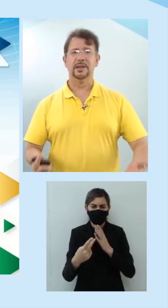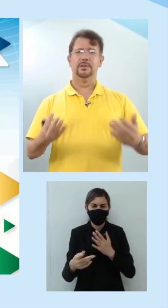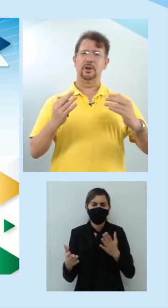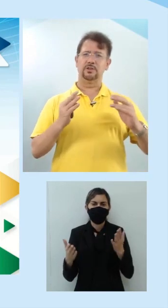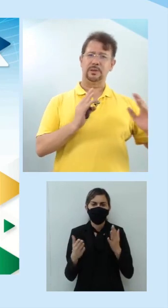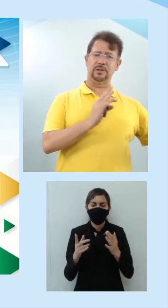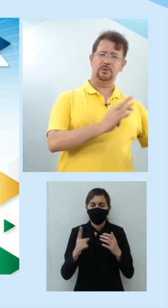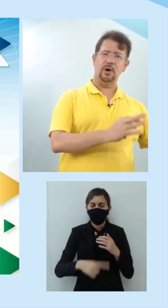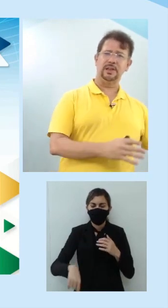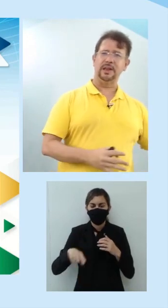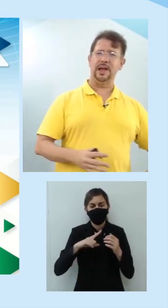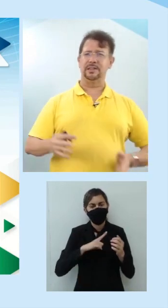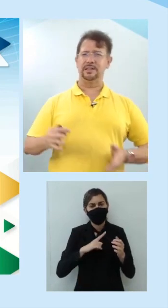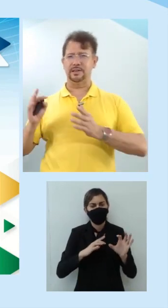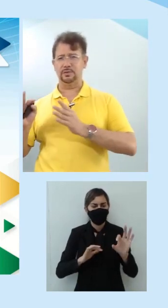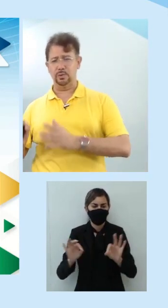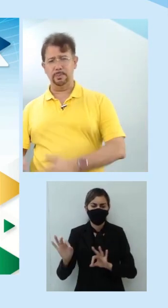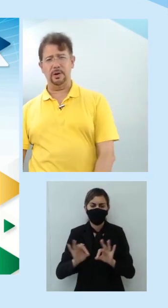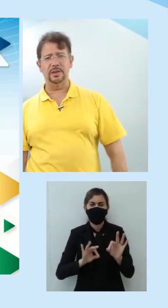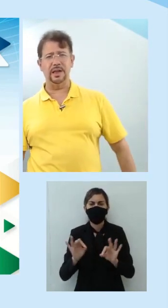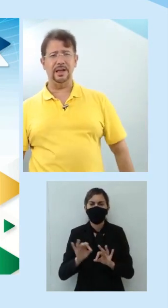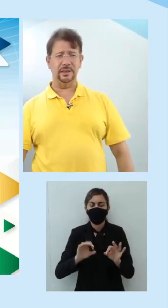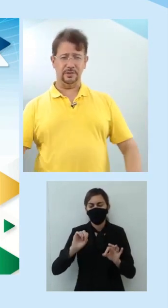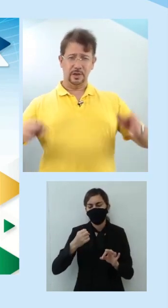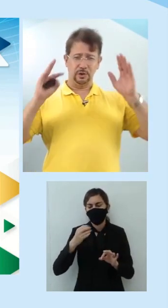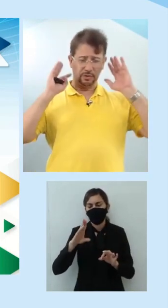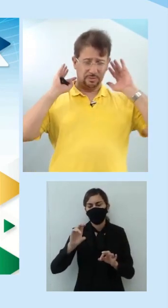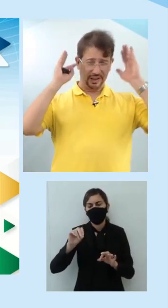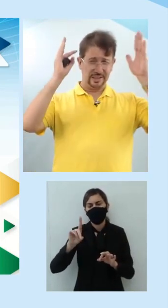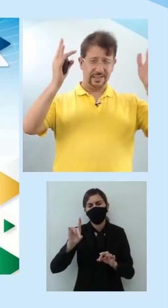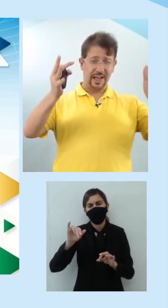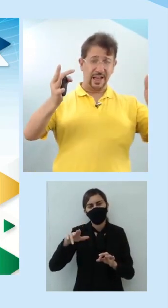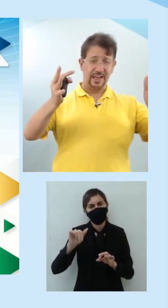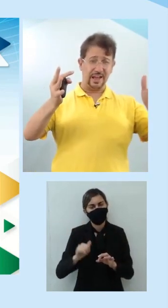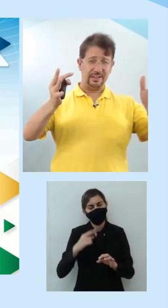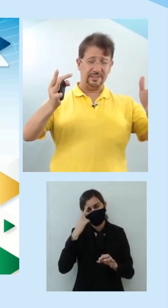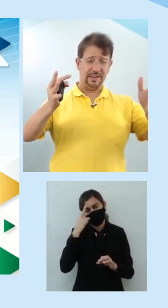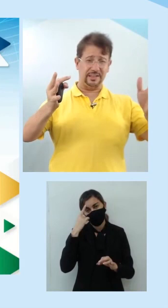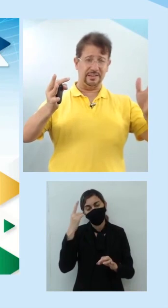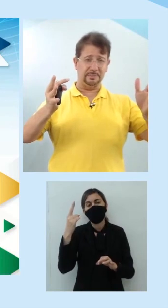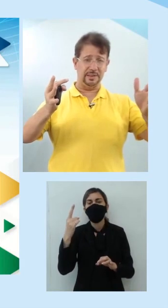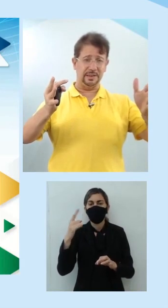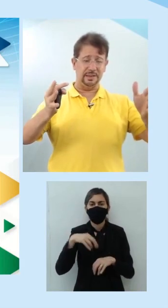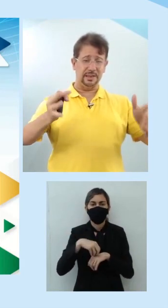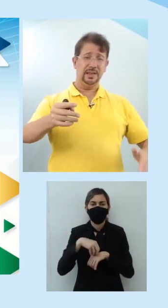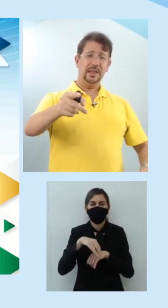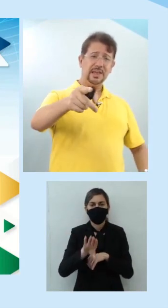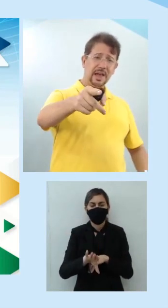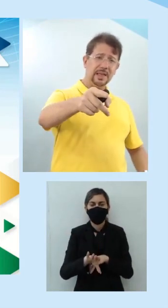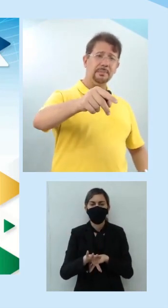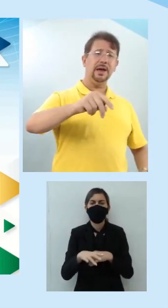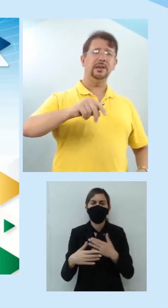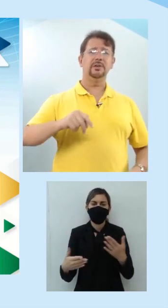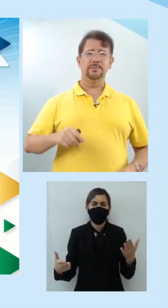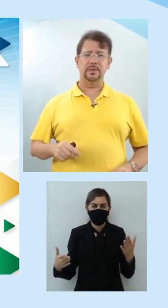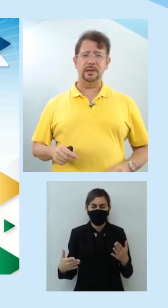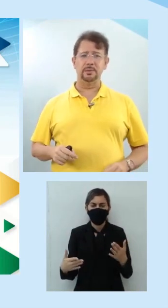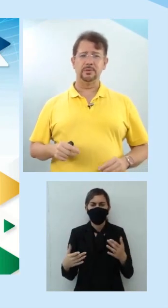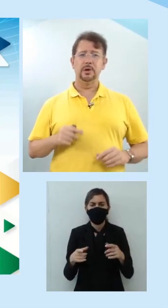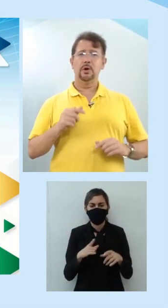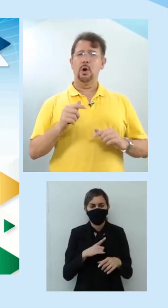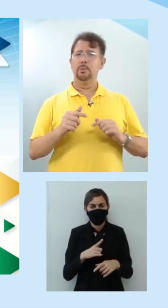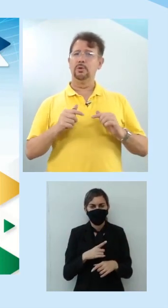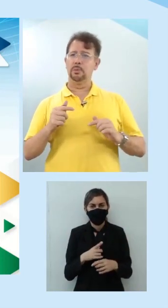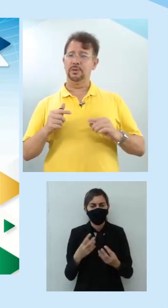excelência, nós temos as coordenadas, as subordinadas, nós temos a ideia a ser transmitida. E ainda mais